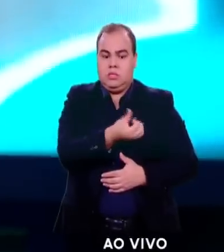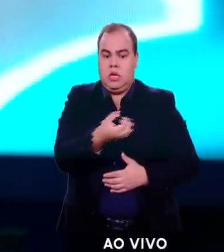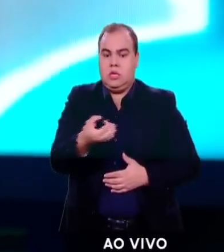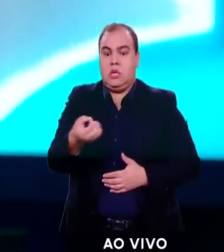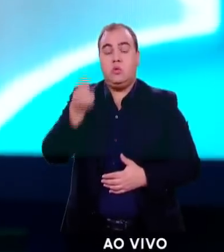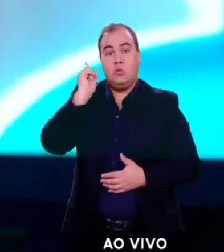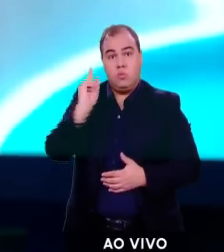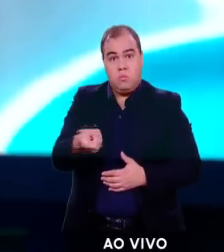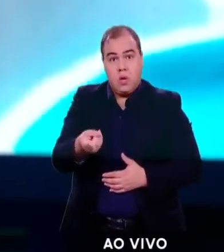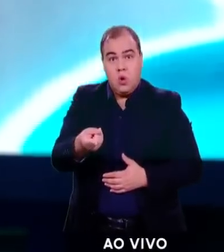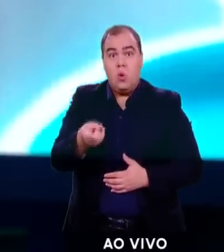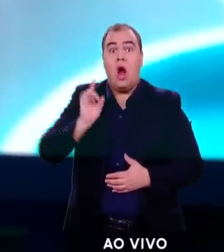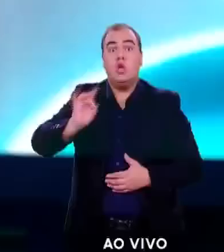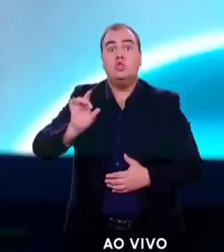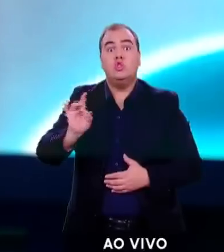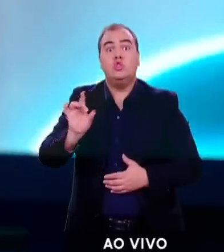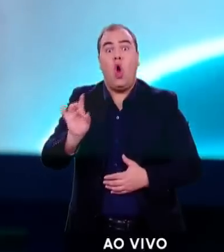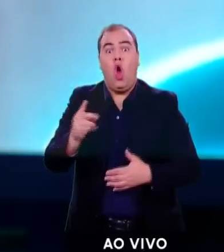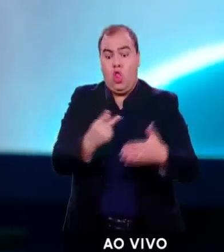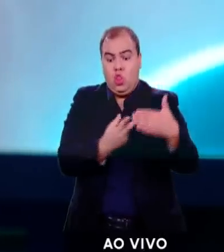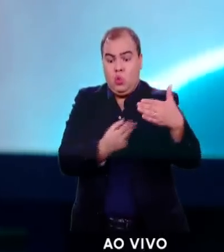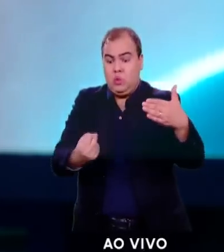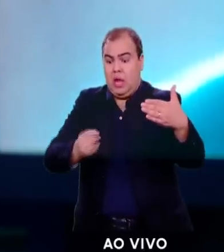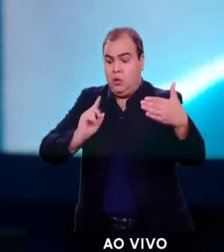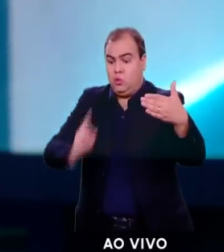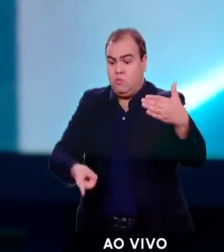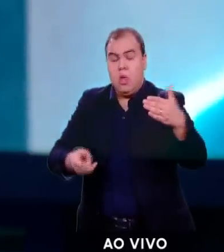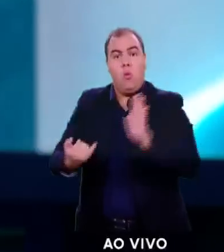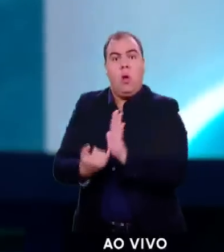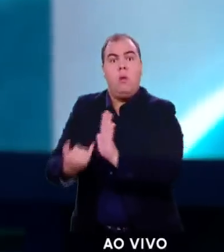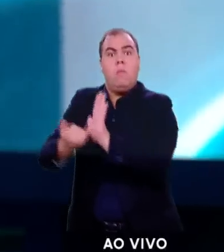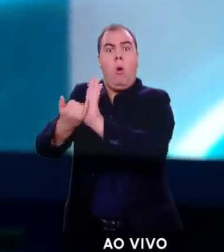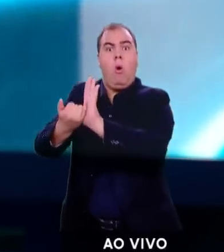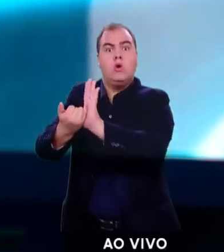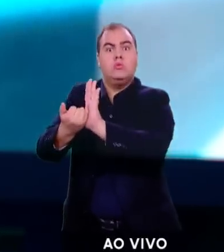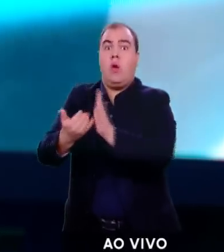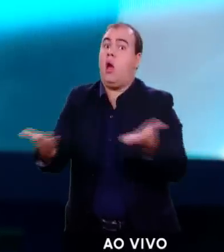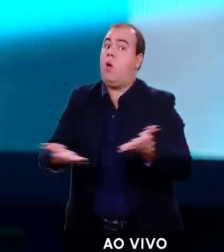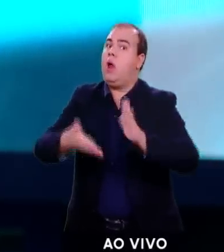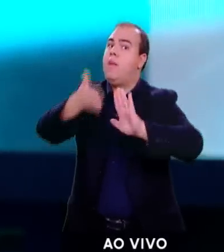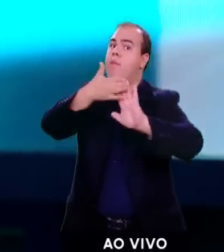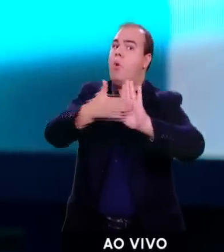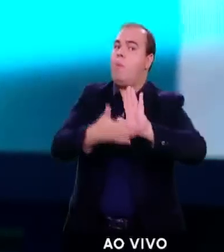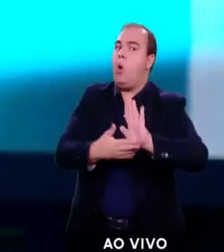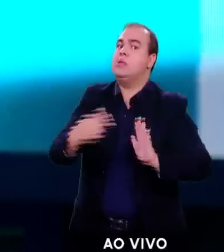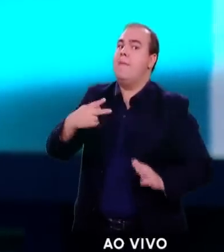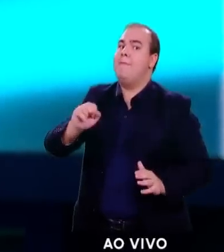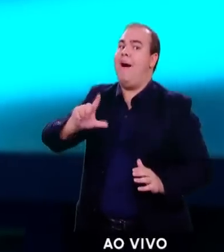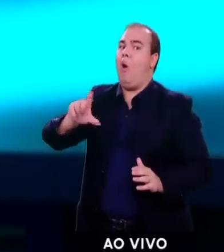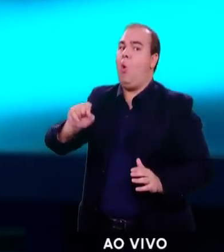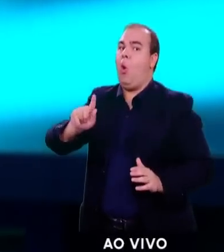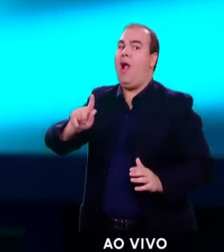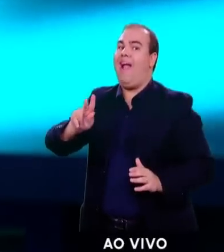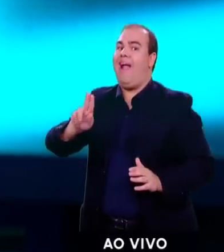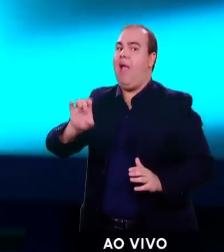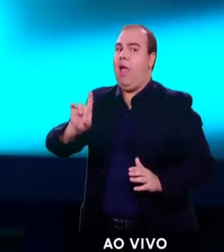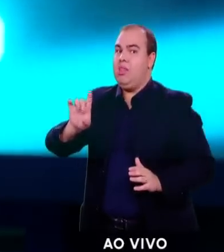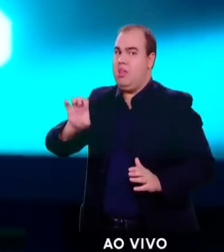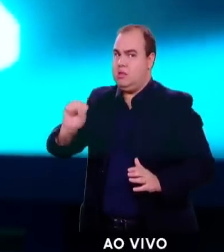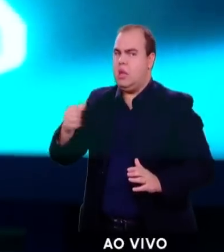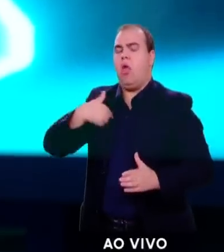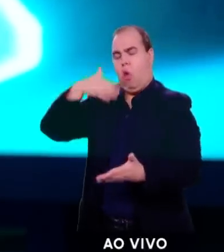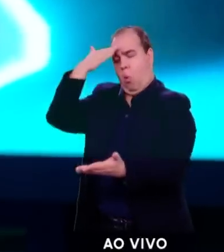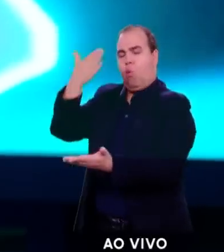até os 400 para todo mundo isso é a proposta do Paulo Guedes que é uma pessoa que eu confio plenamente na condução da economia